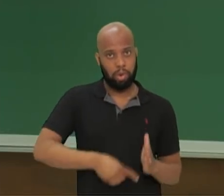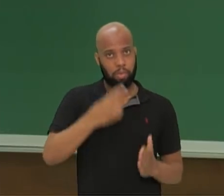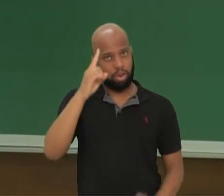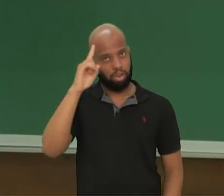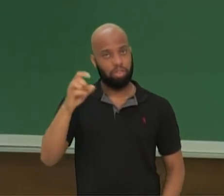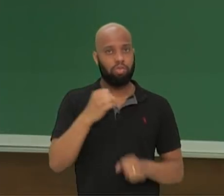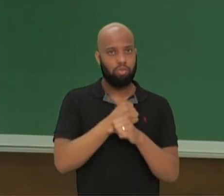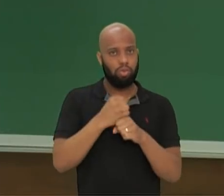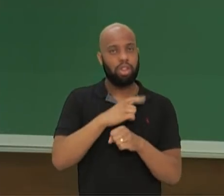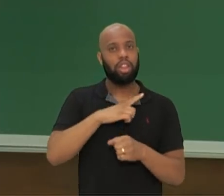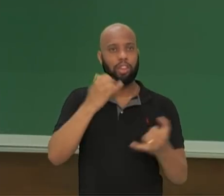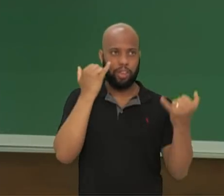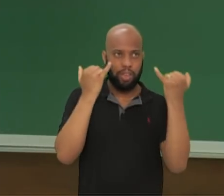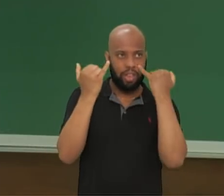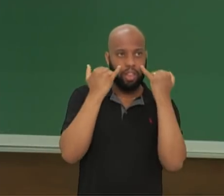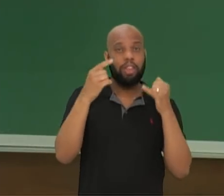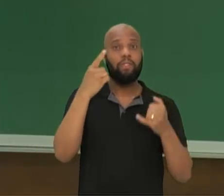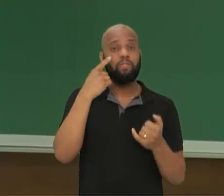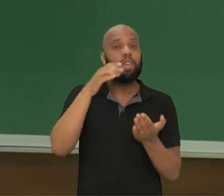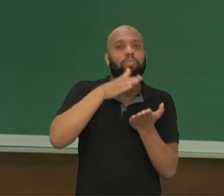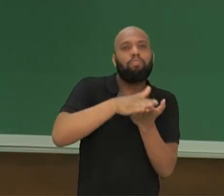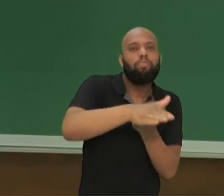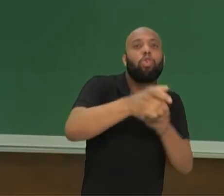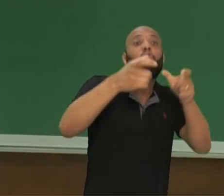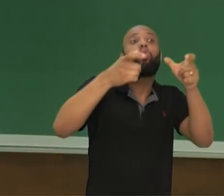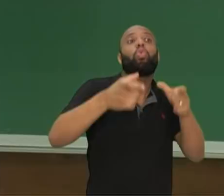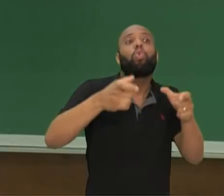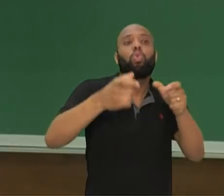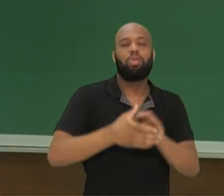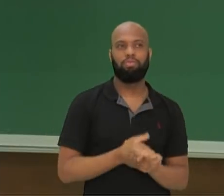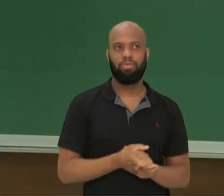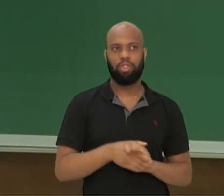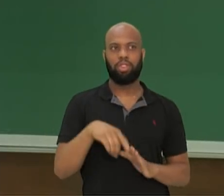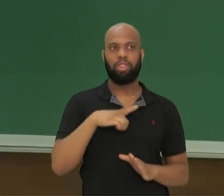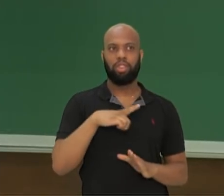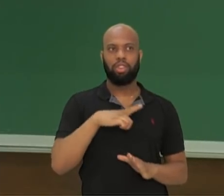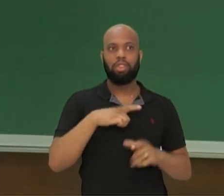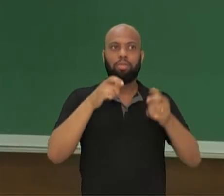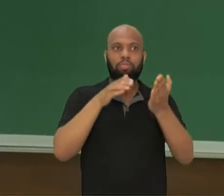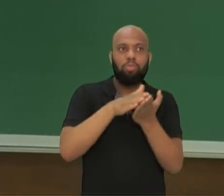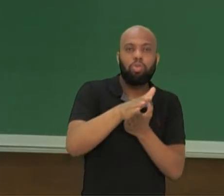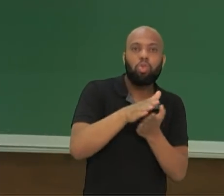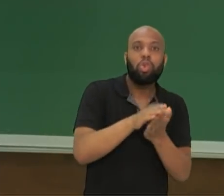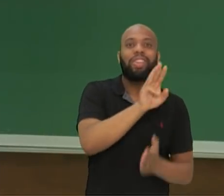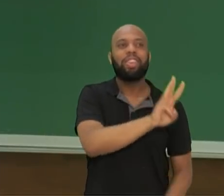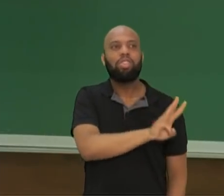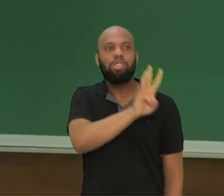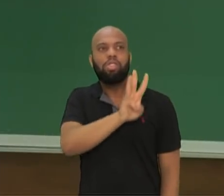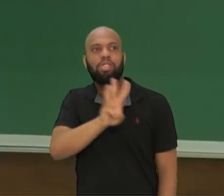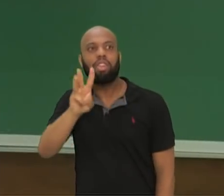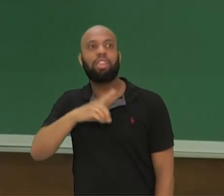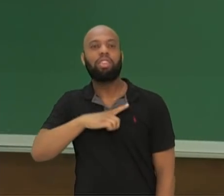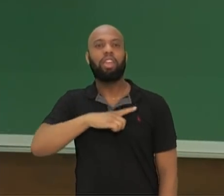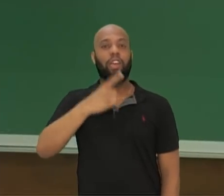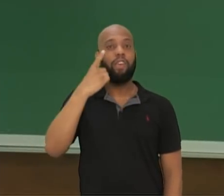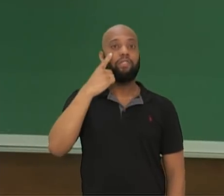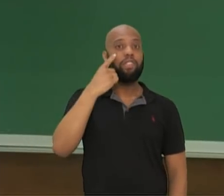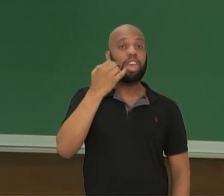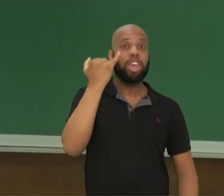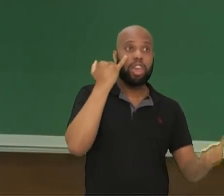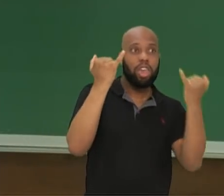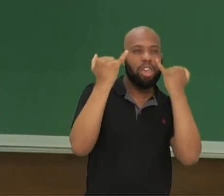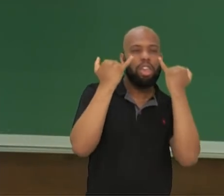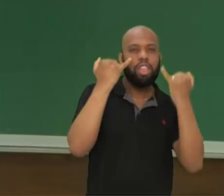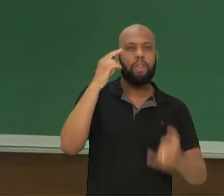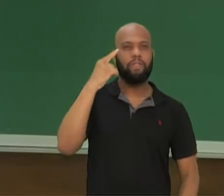as informações. Então, foi publicado aonde, né? Foi publicado no site. Olha aqui, essa informação é